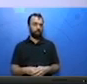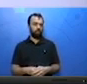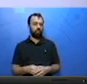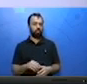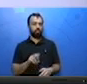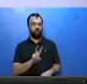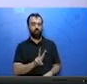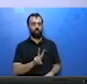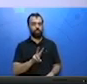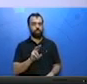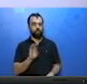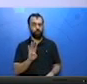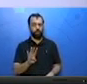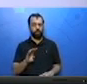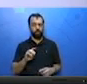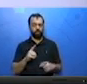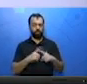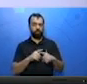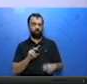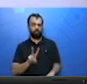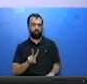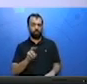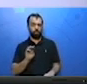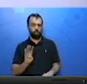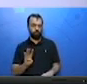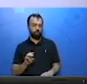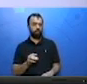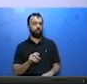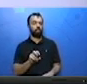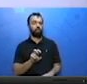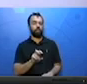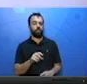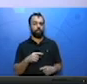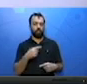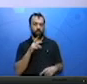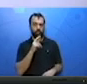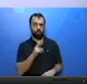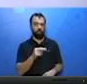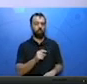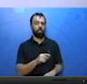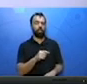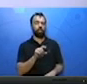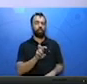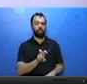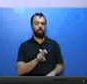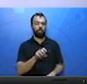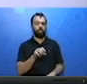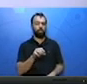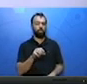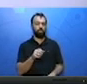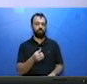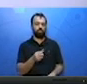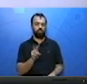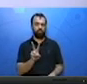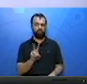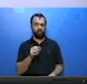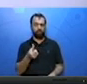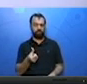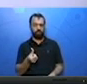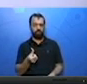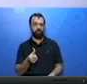24 elevado ao quadrado é 24 vezes 24, 576. 10 elevado ao quadrado é 10 vezes 10,